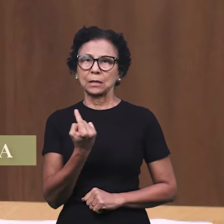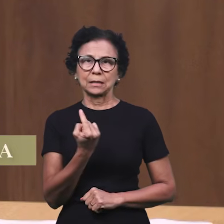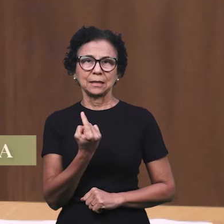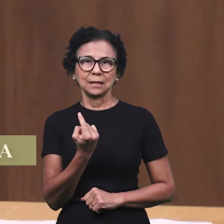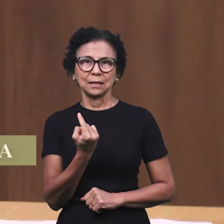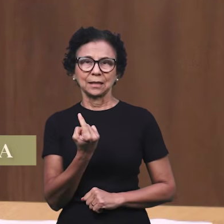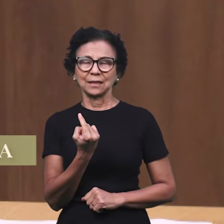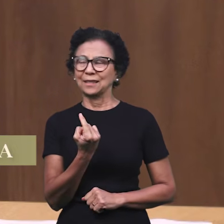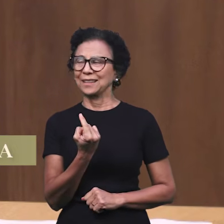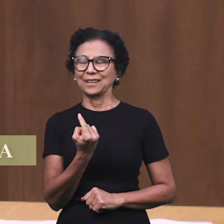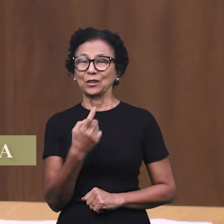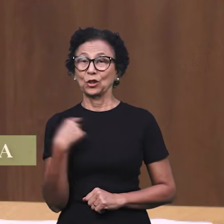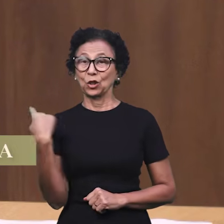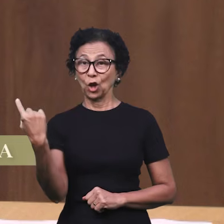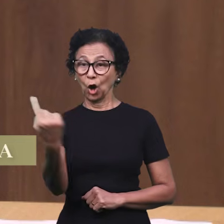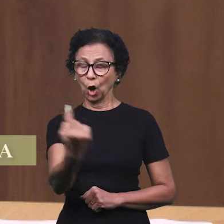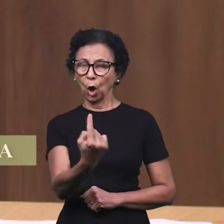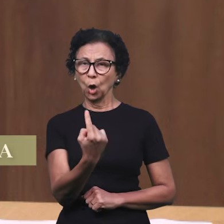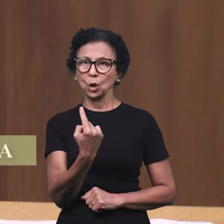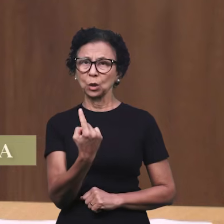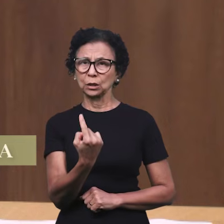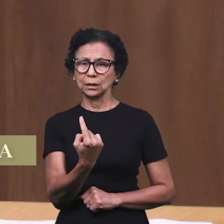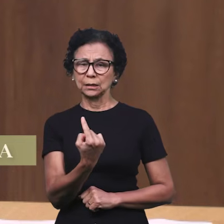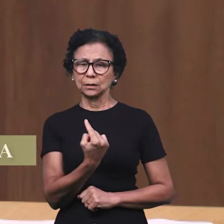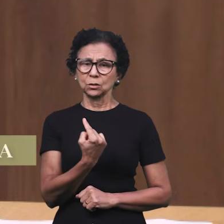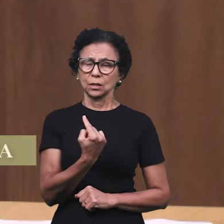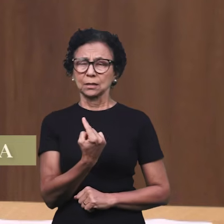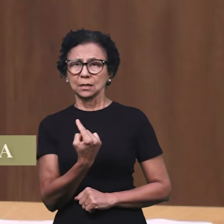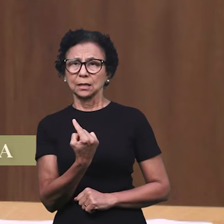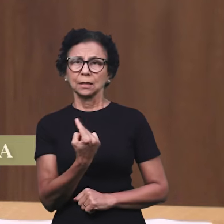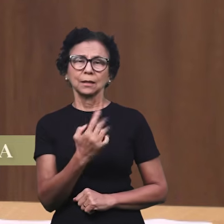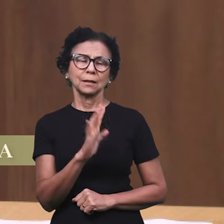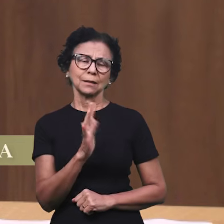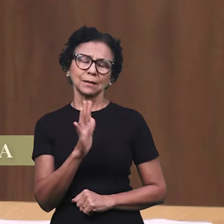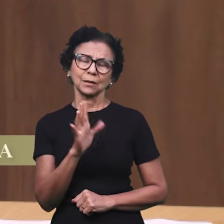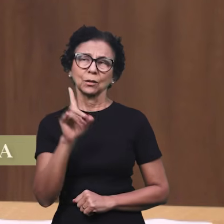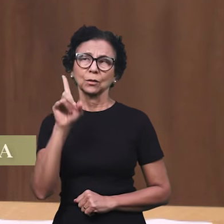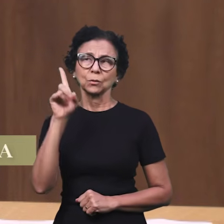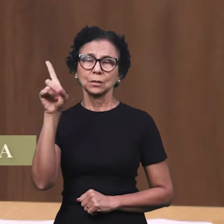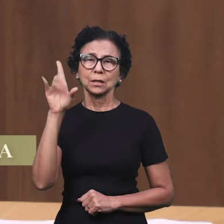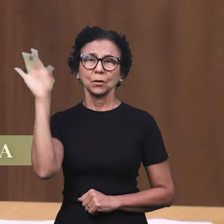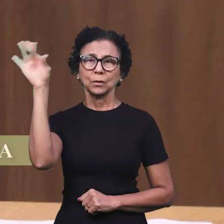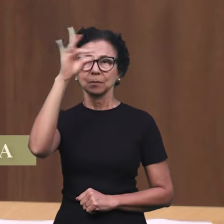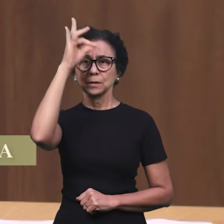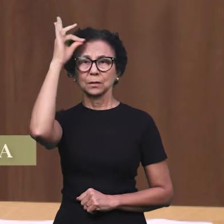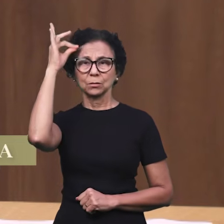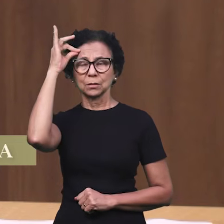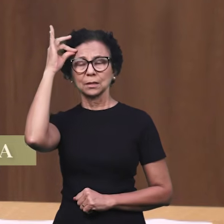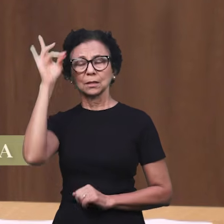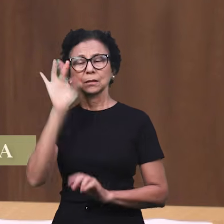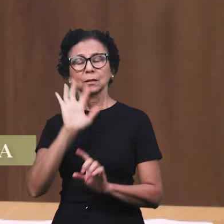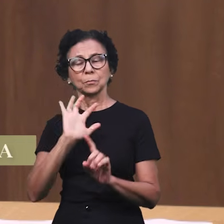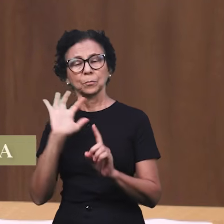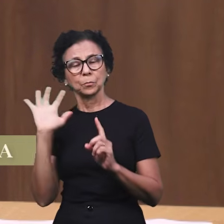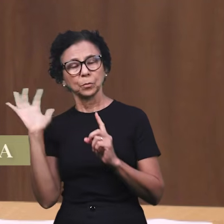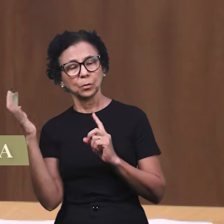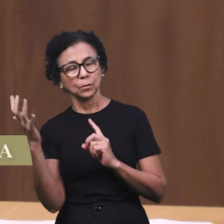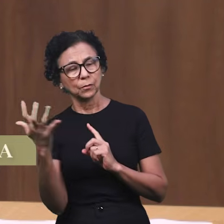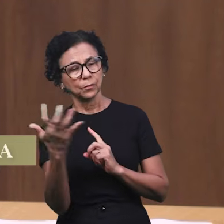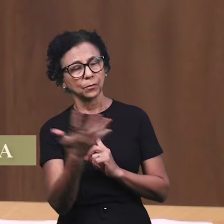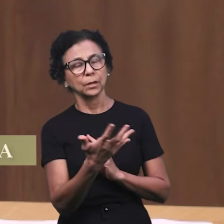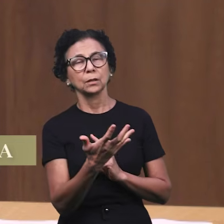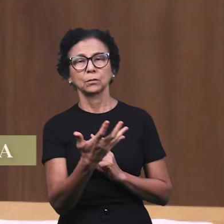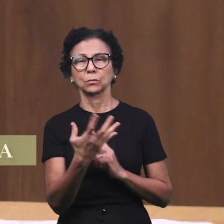estamos desprovidos de recursos. O Espírito Santo de Deus, ele nos foi dado exatamente para